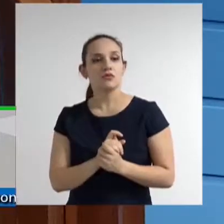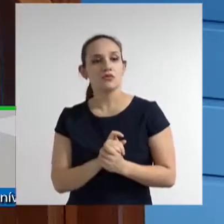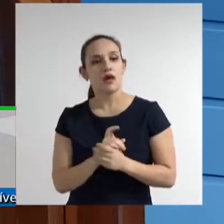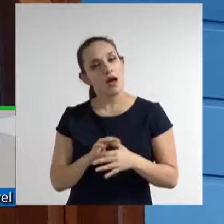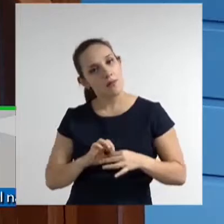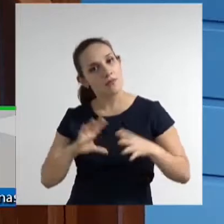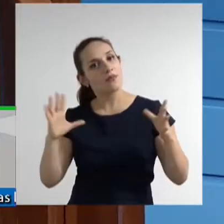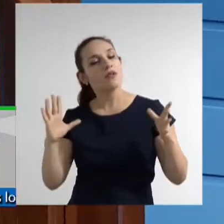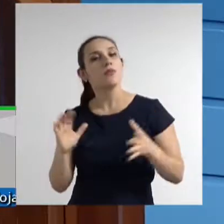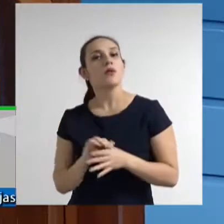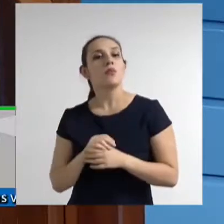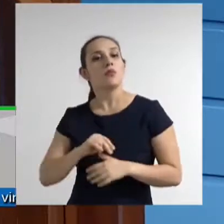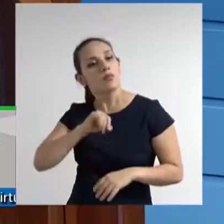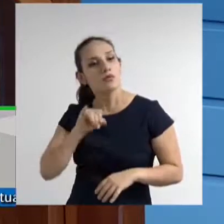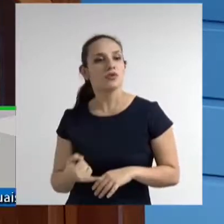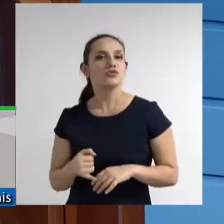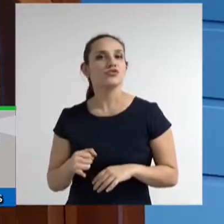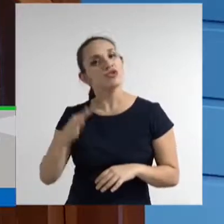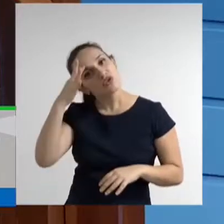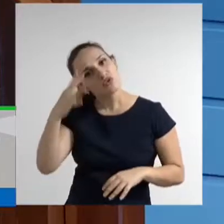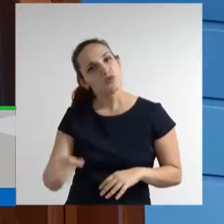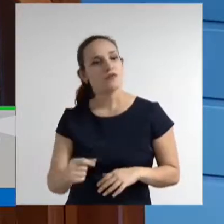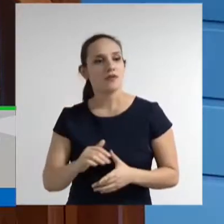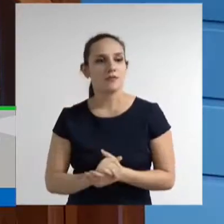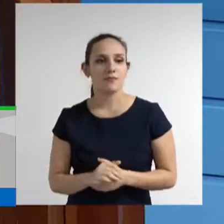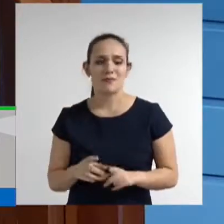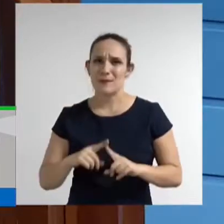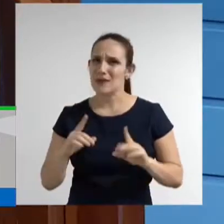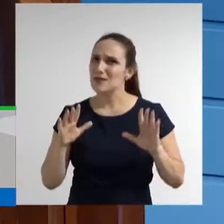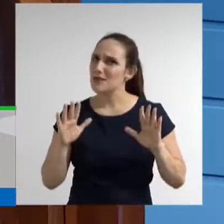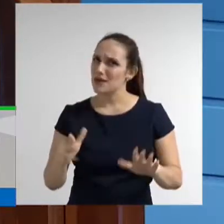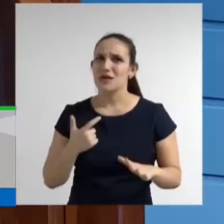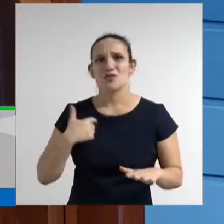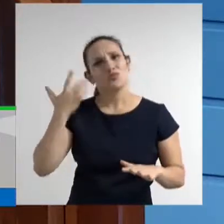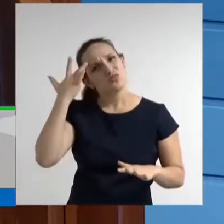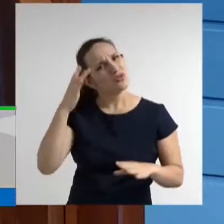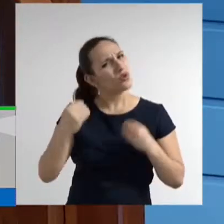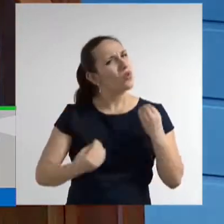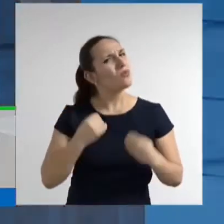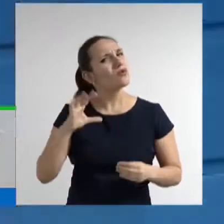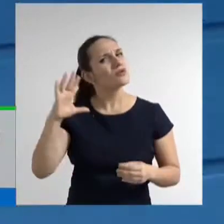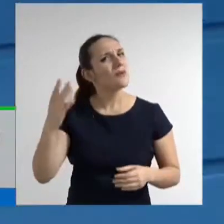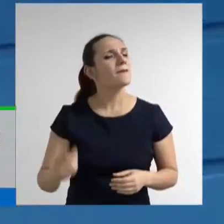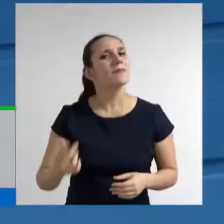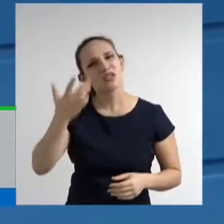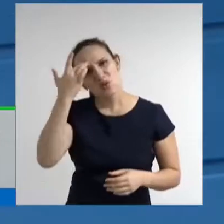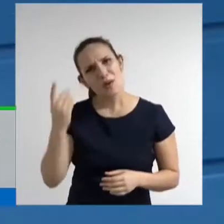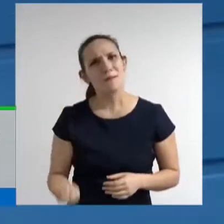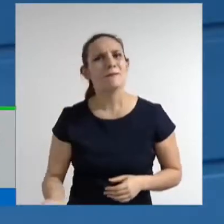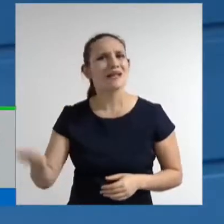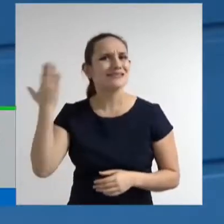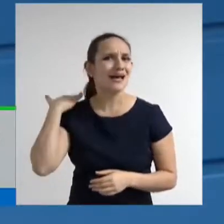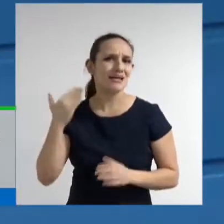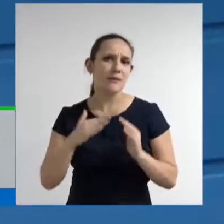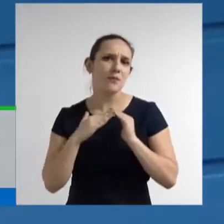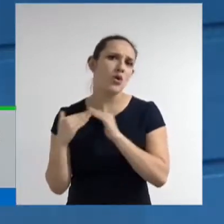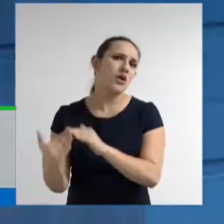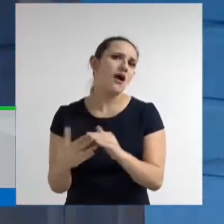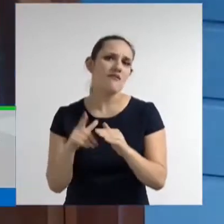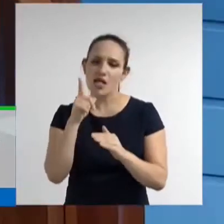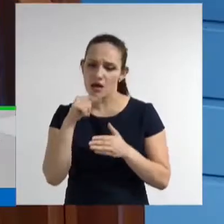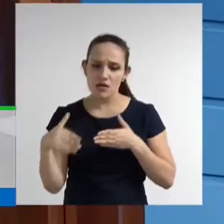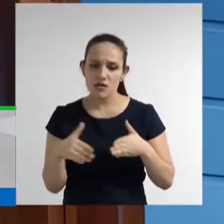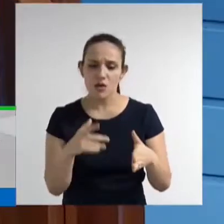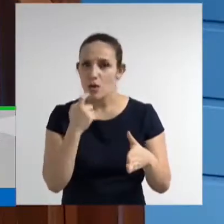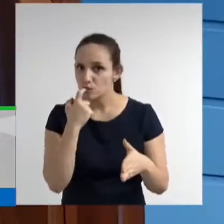uma situação que eu, particularmente, não sei como estão os remanescentes lá, os ribeirinhos. Como é que